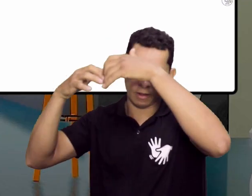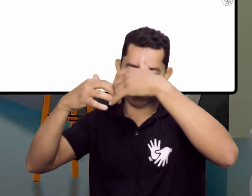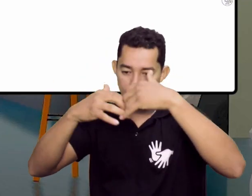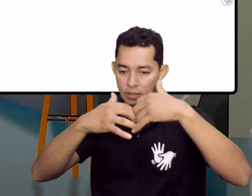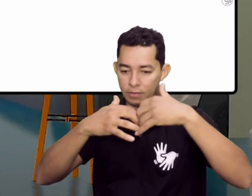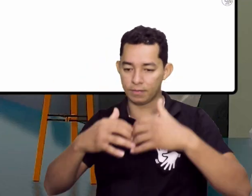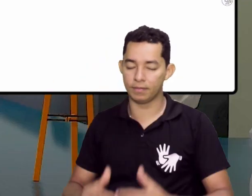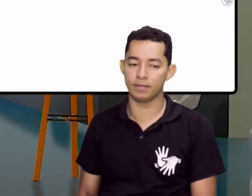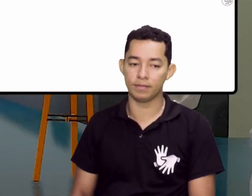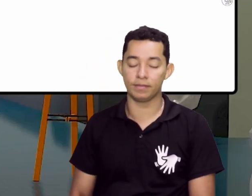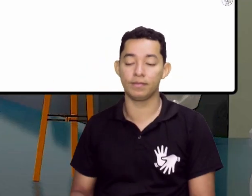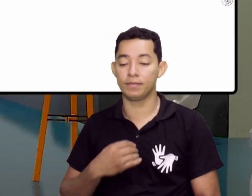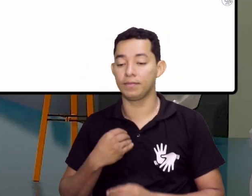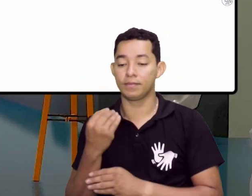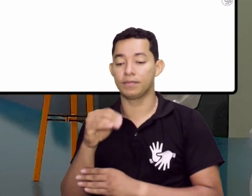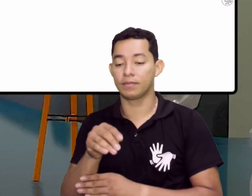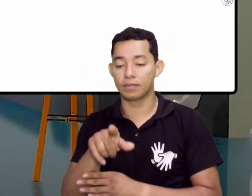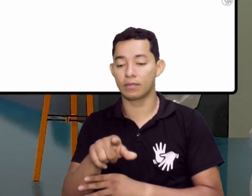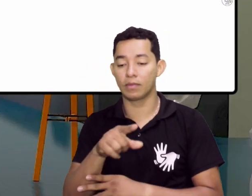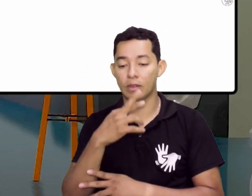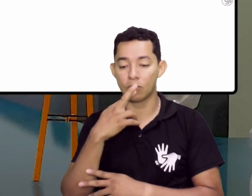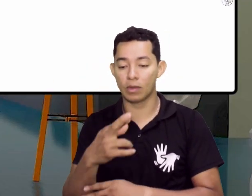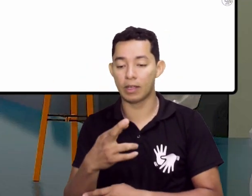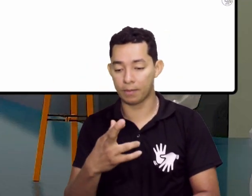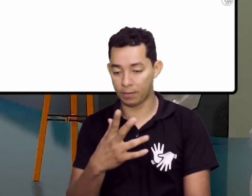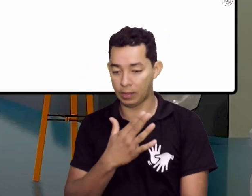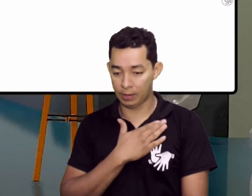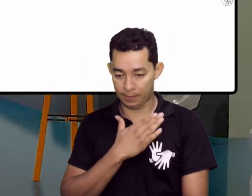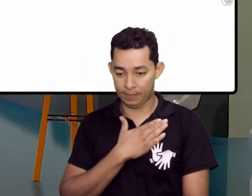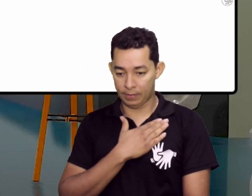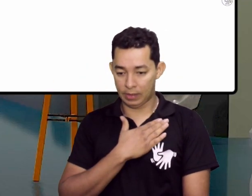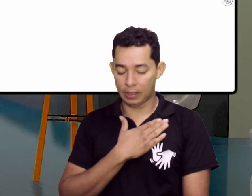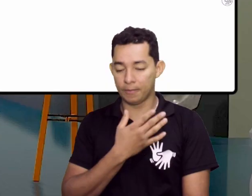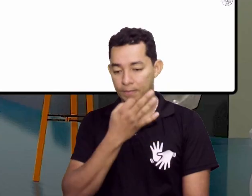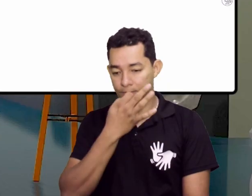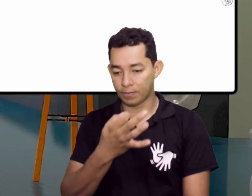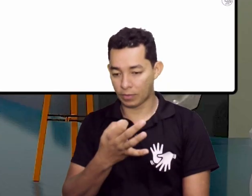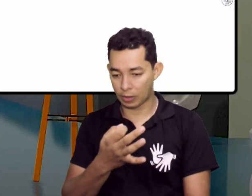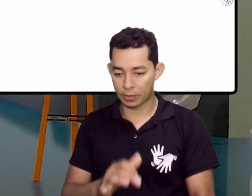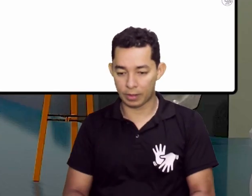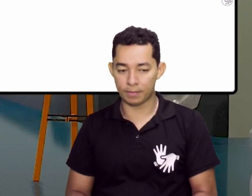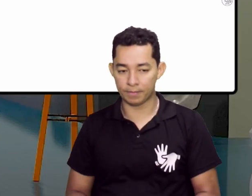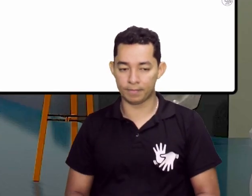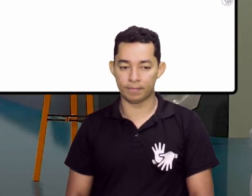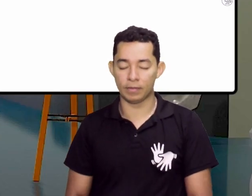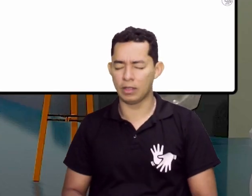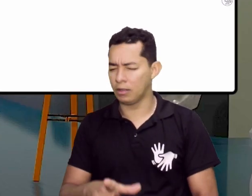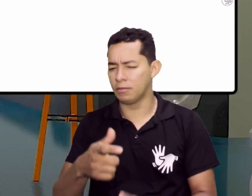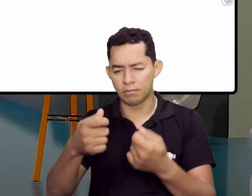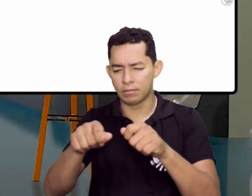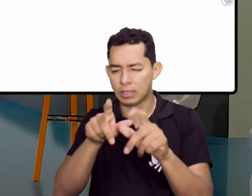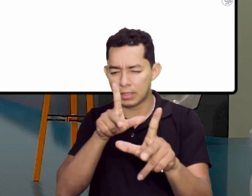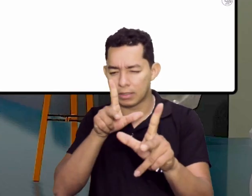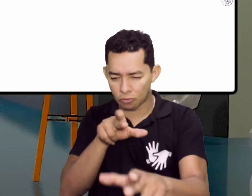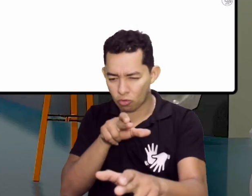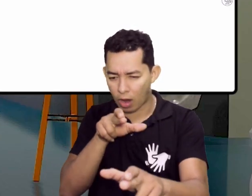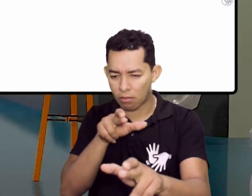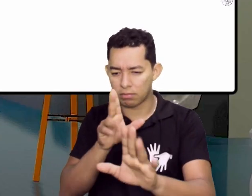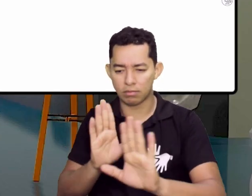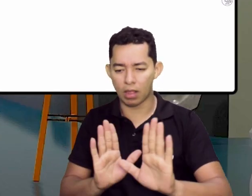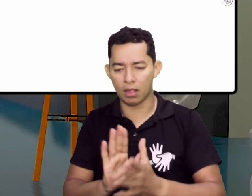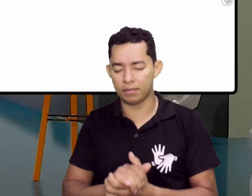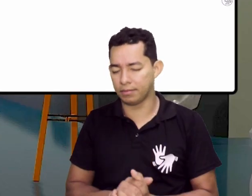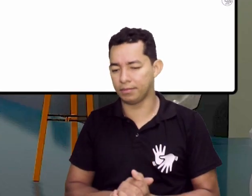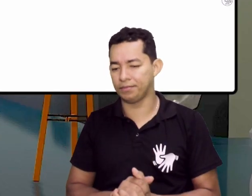bom? Eu vou colocar aqui para vocês uma sugestão de resposta. Você não precisa falar o que está